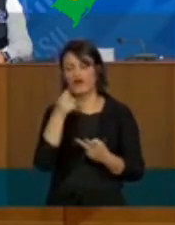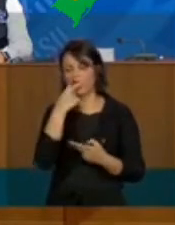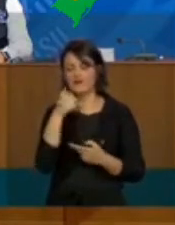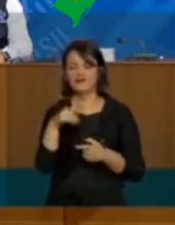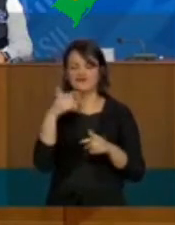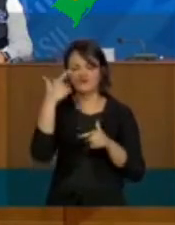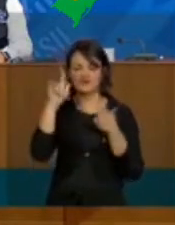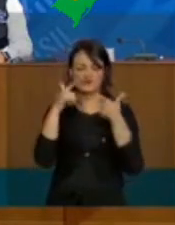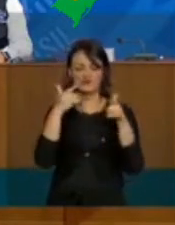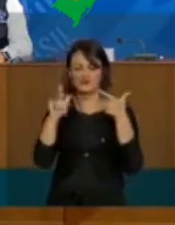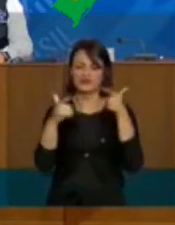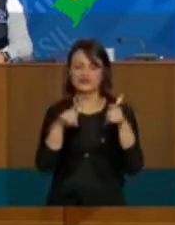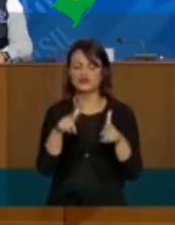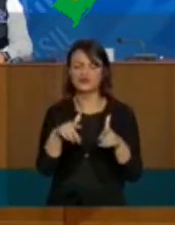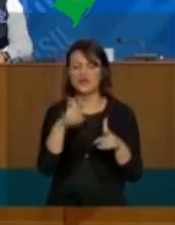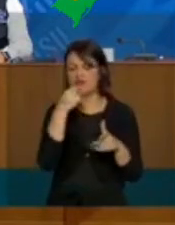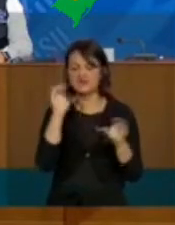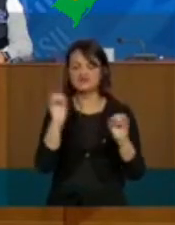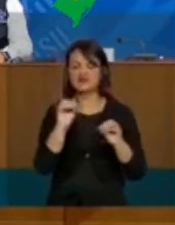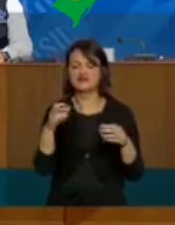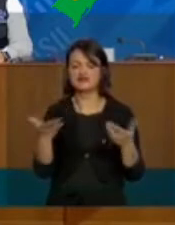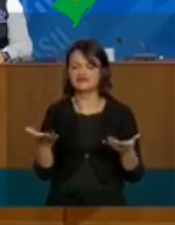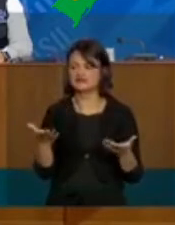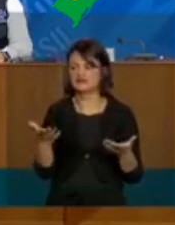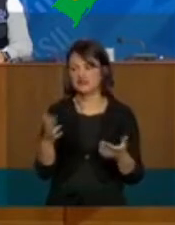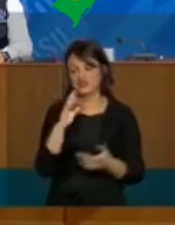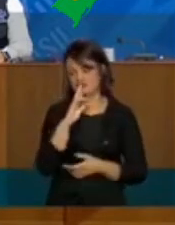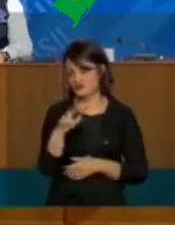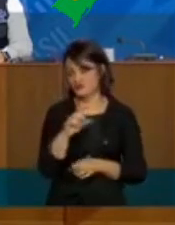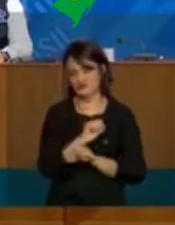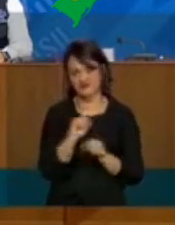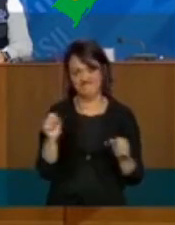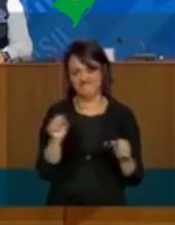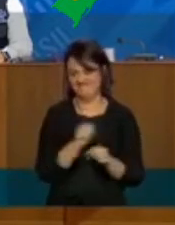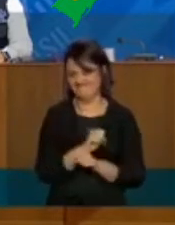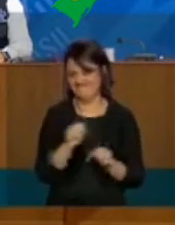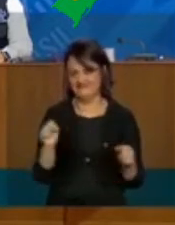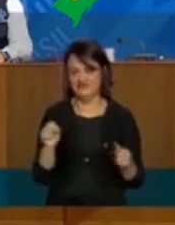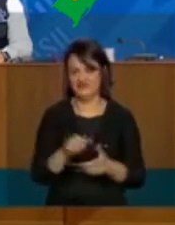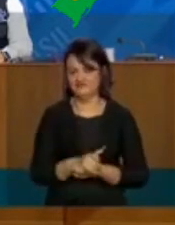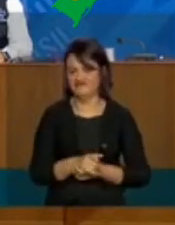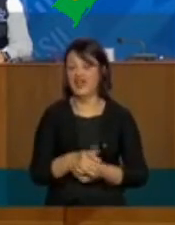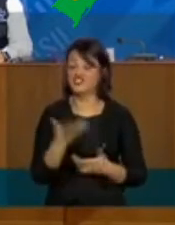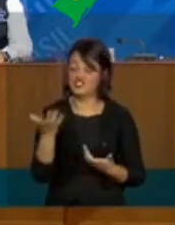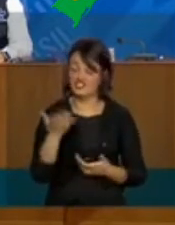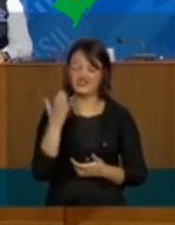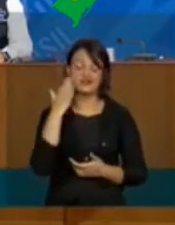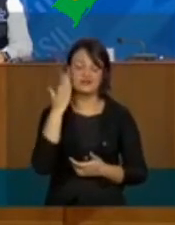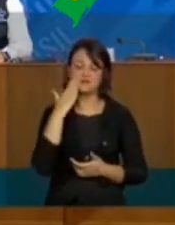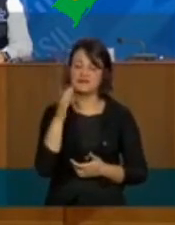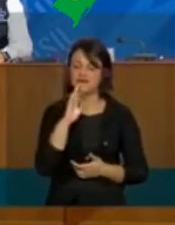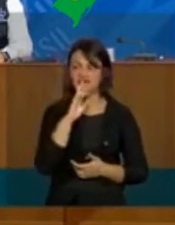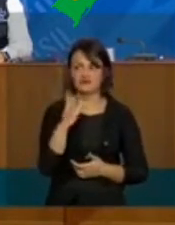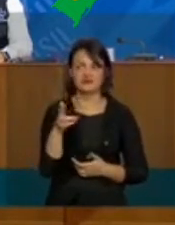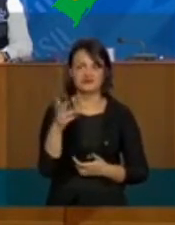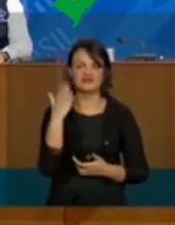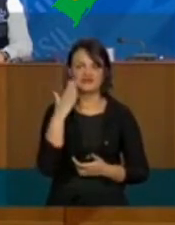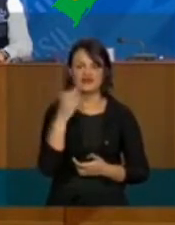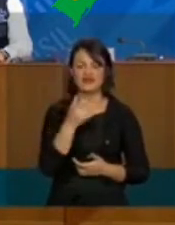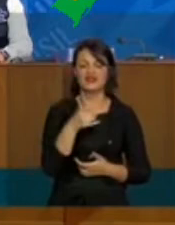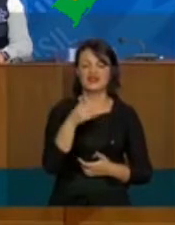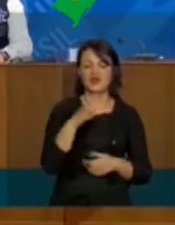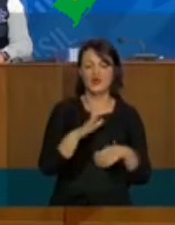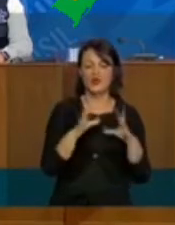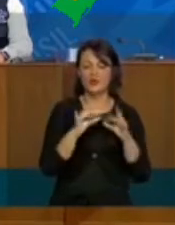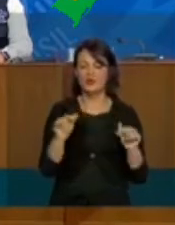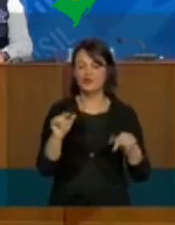em outras combinações de melhoria e quantos sem nenhum remédio. Não é possível saber isso, Renan, nós gostaríamos muito, não temos esse grau de...